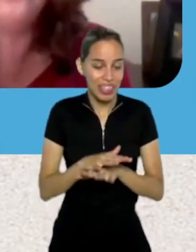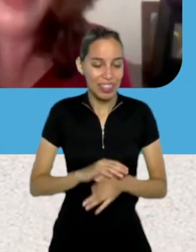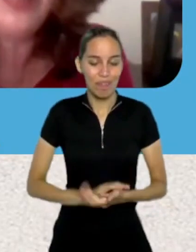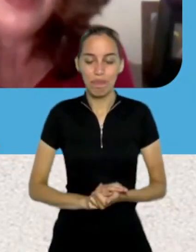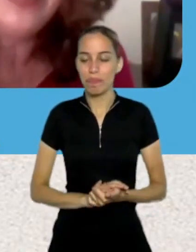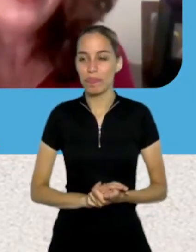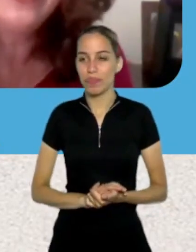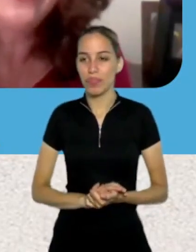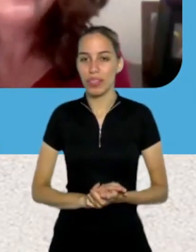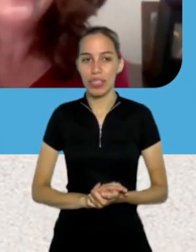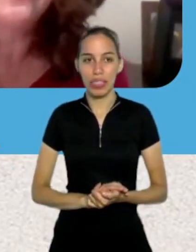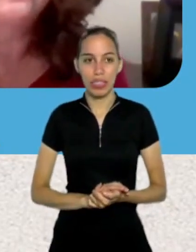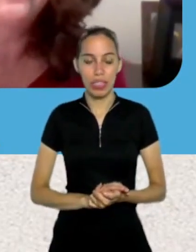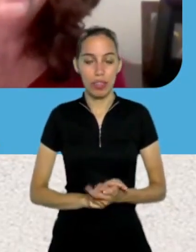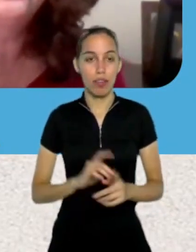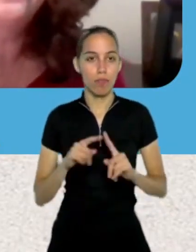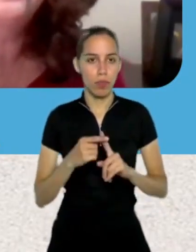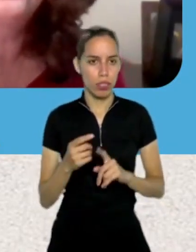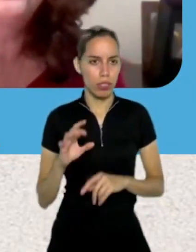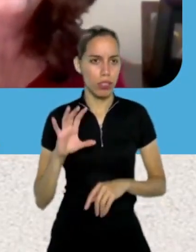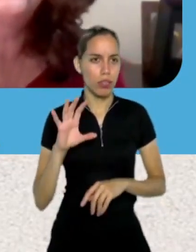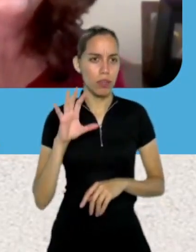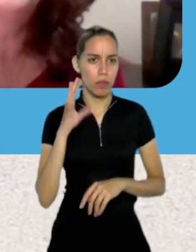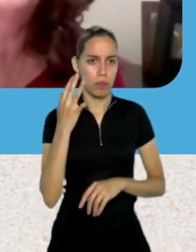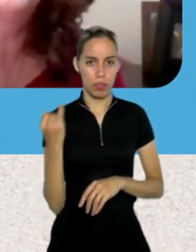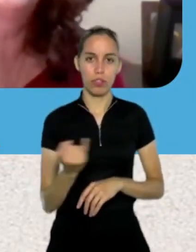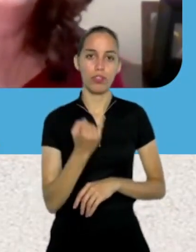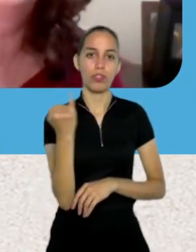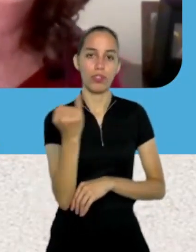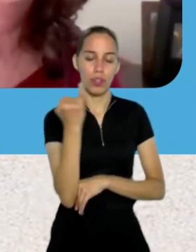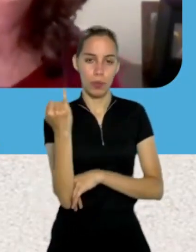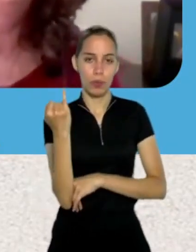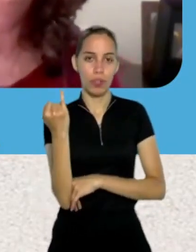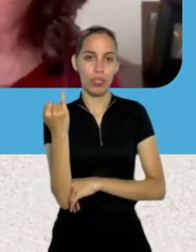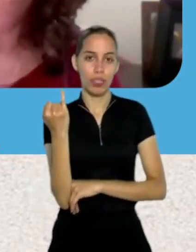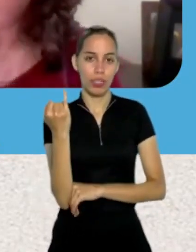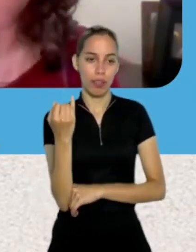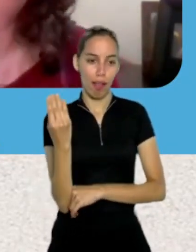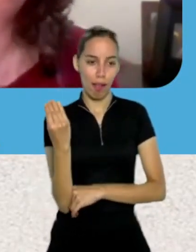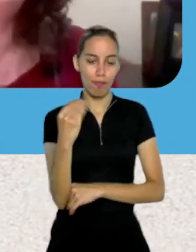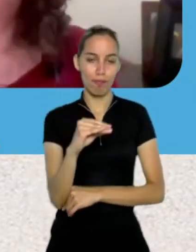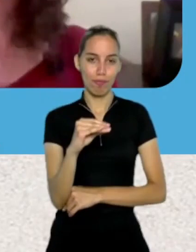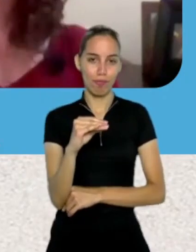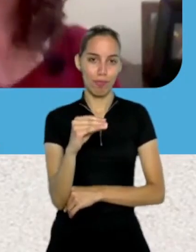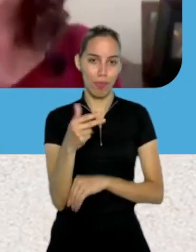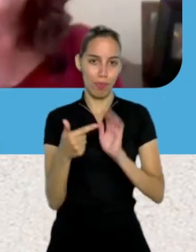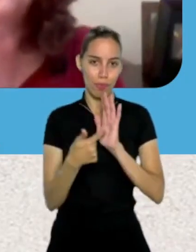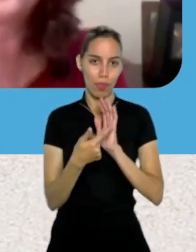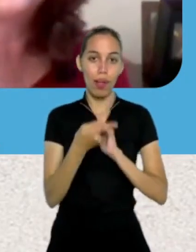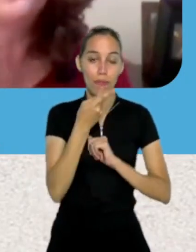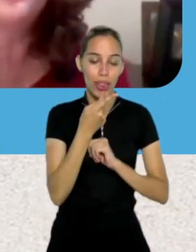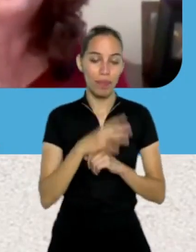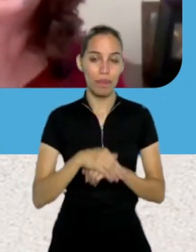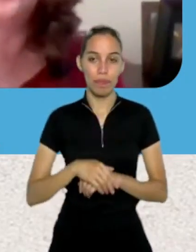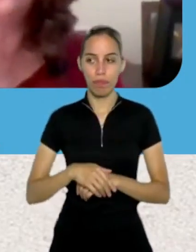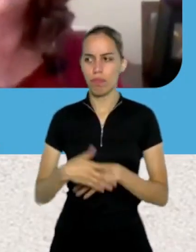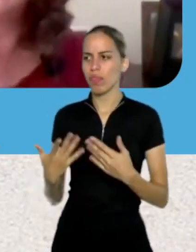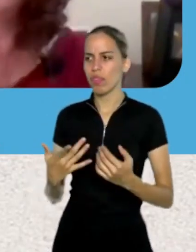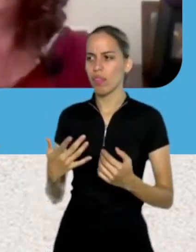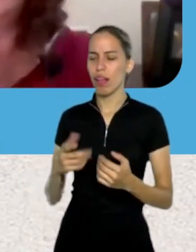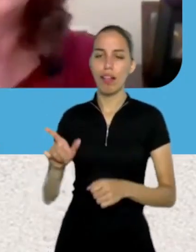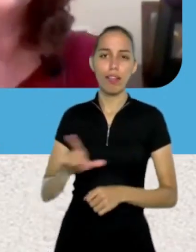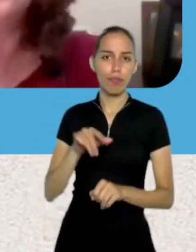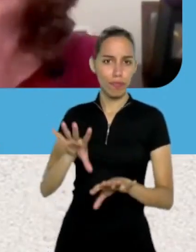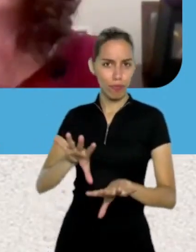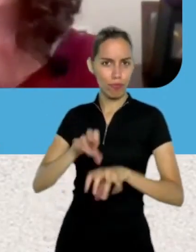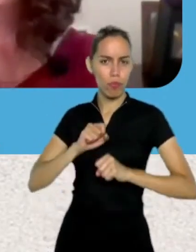gente falar, mas eu acho isso, sim, importante deixar registrado aqui. a literatura de apropriação, eu entrei em contato,